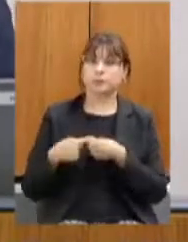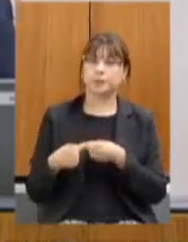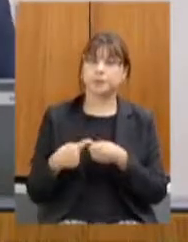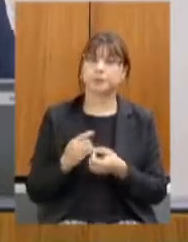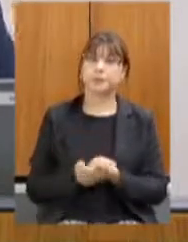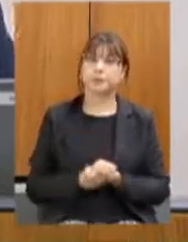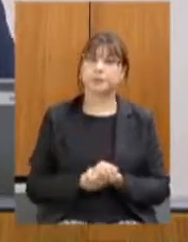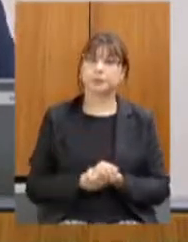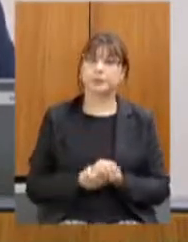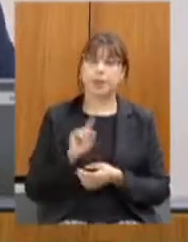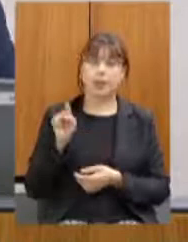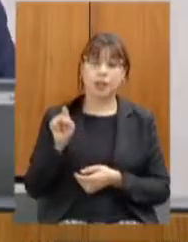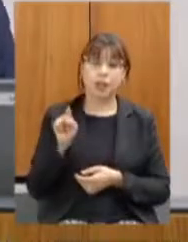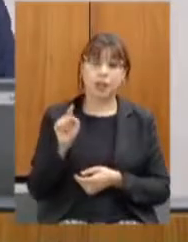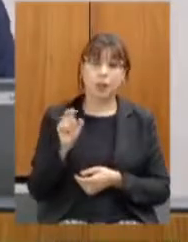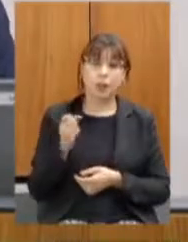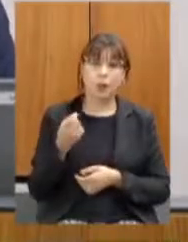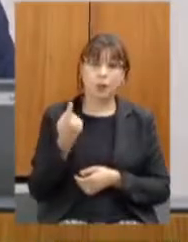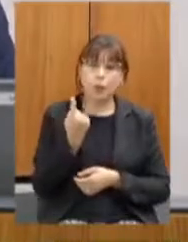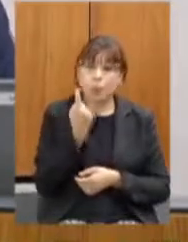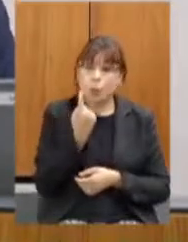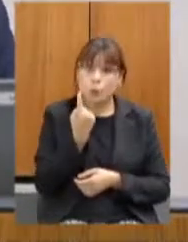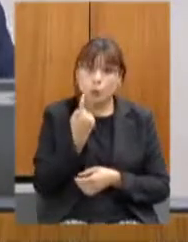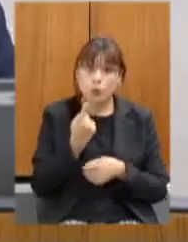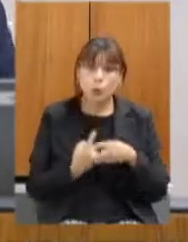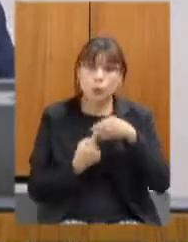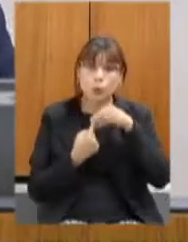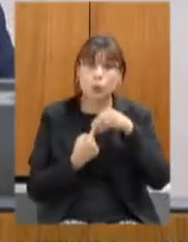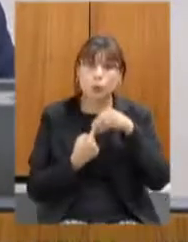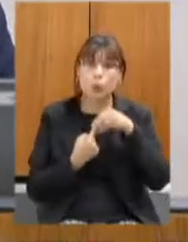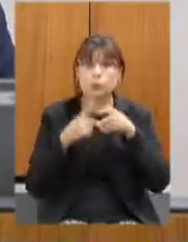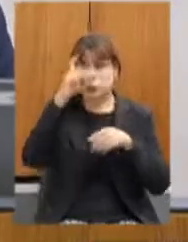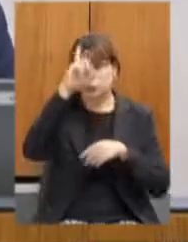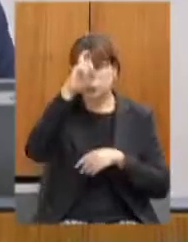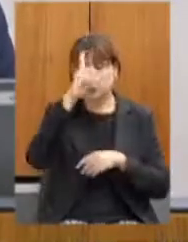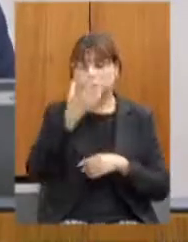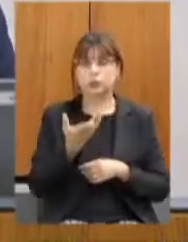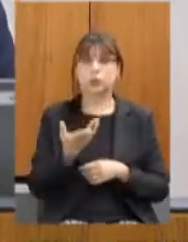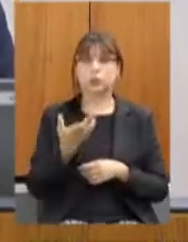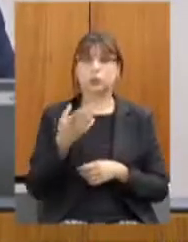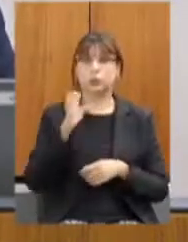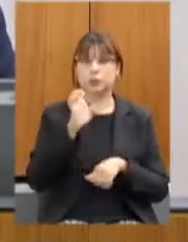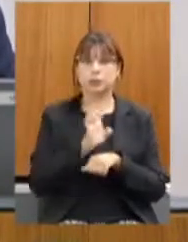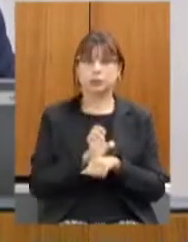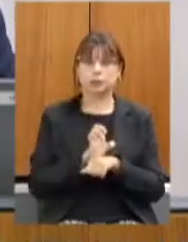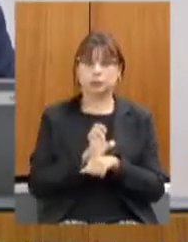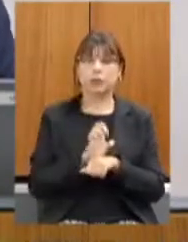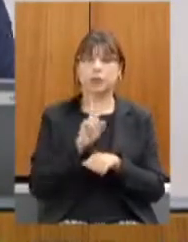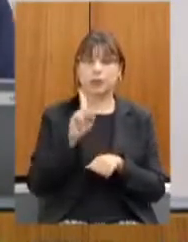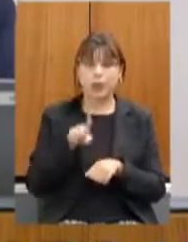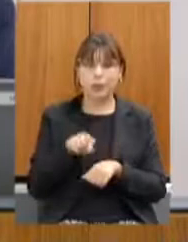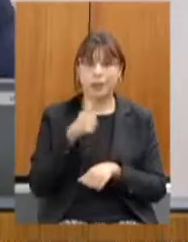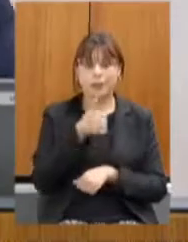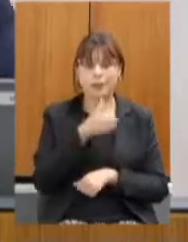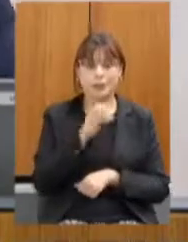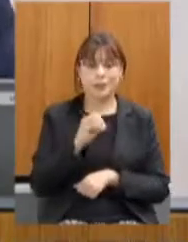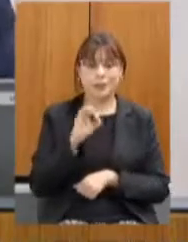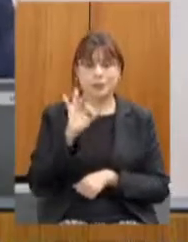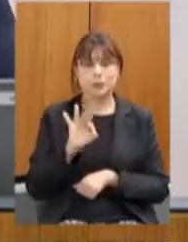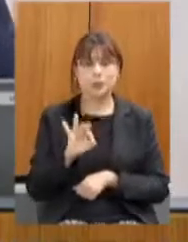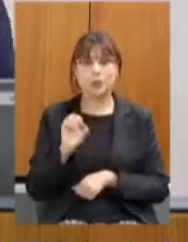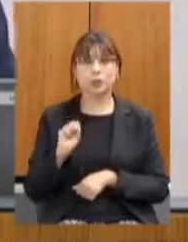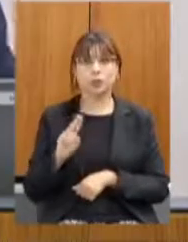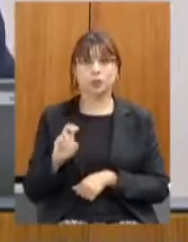único hospital do Estado 100% SUS o único porque tem a rede